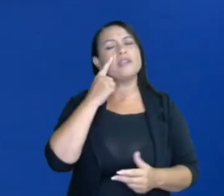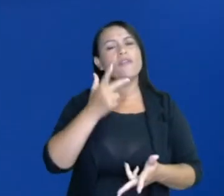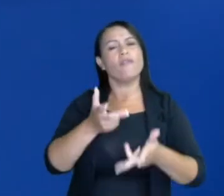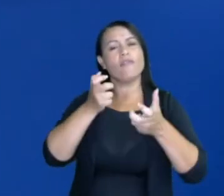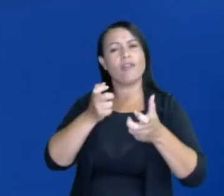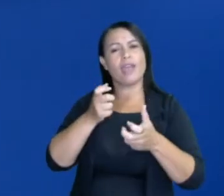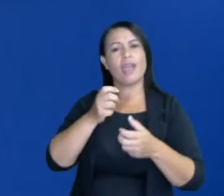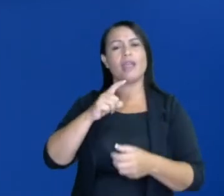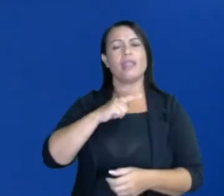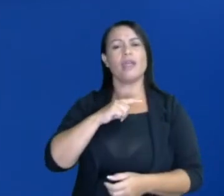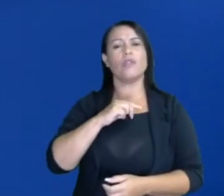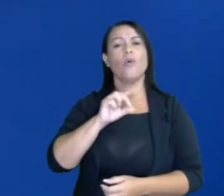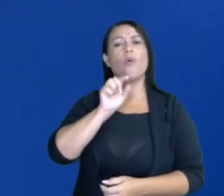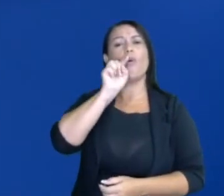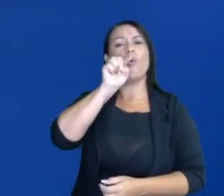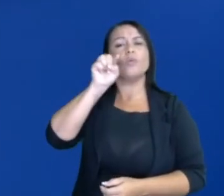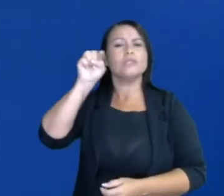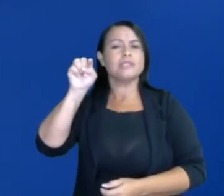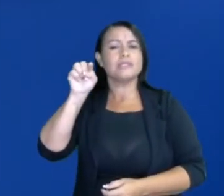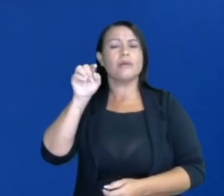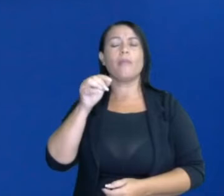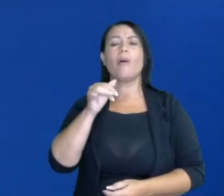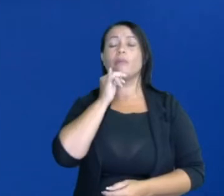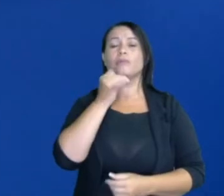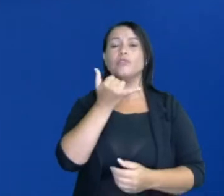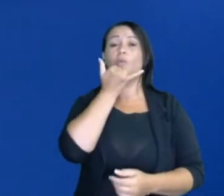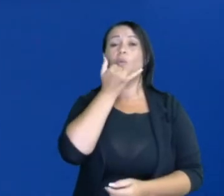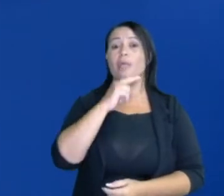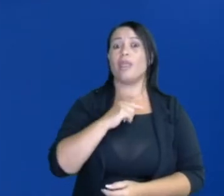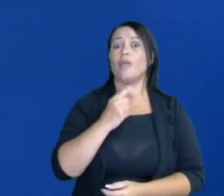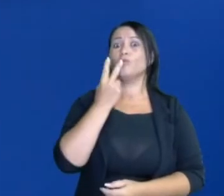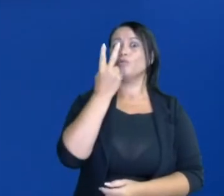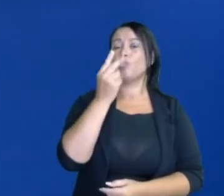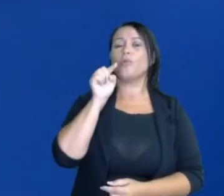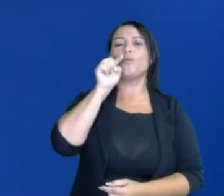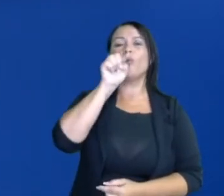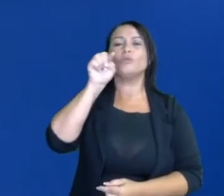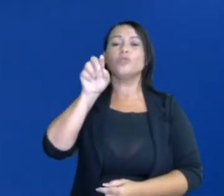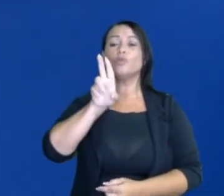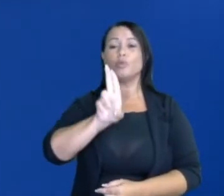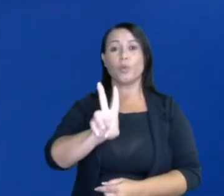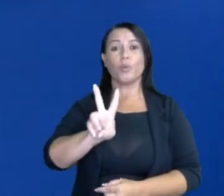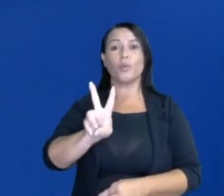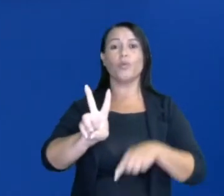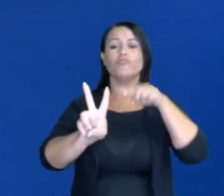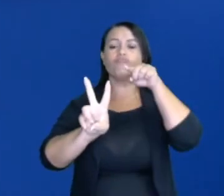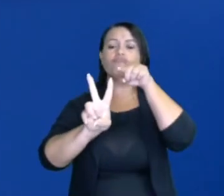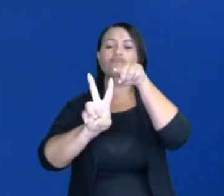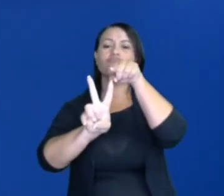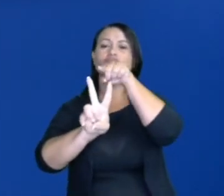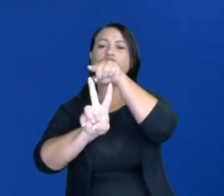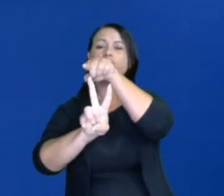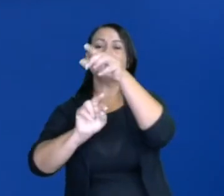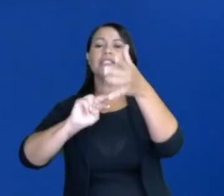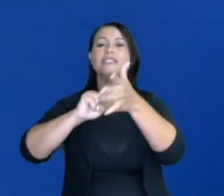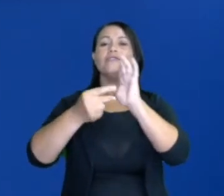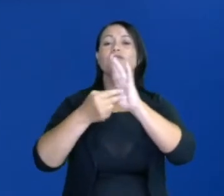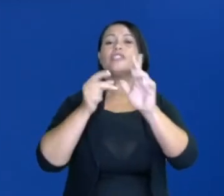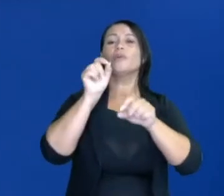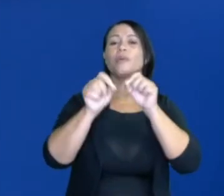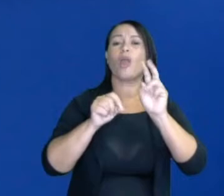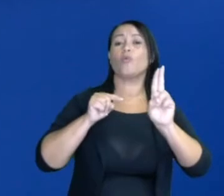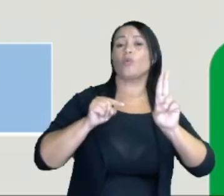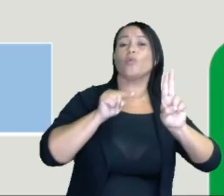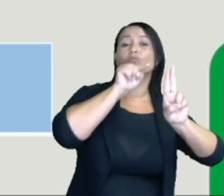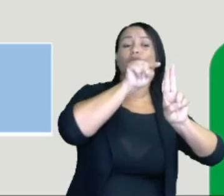vê o sinalzinho de trema, que são aqueles dois pontinhos em cima da letra U, significa que essa letra ela é